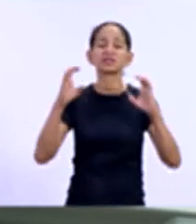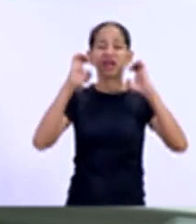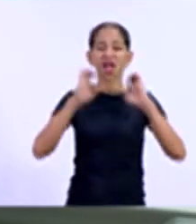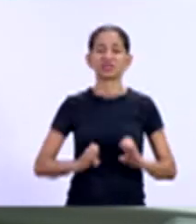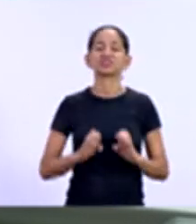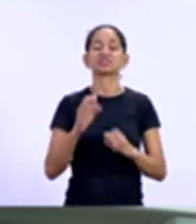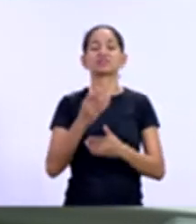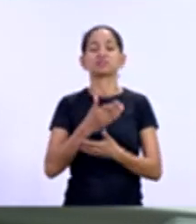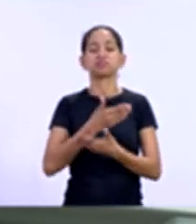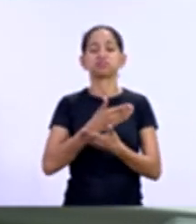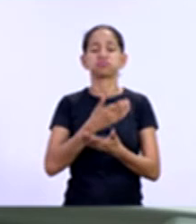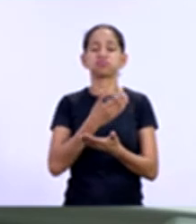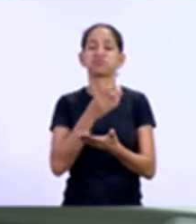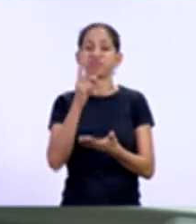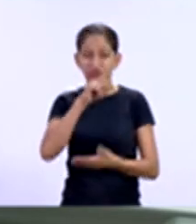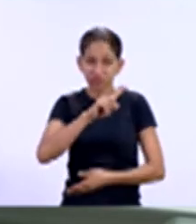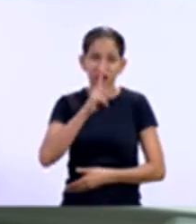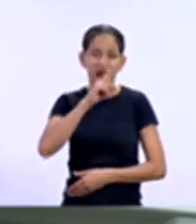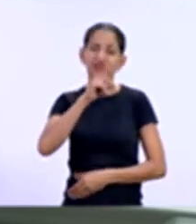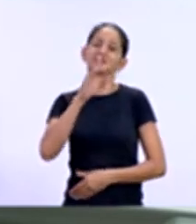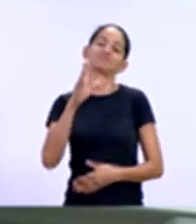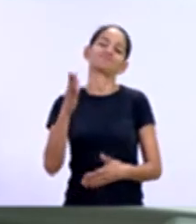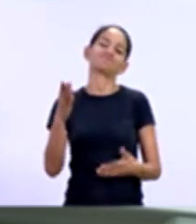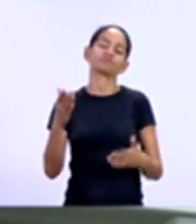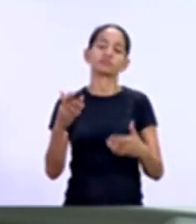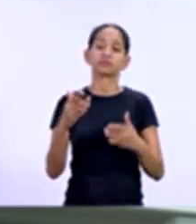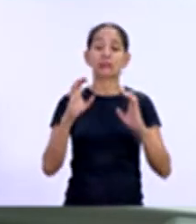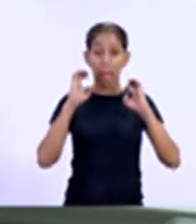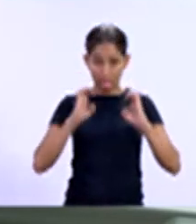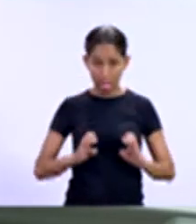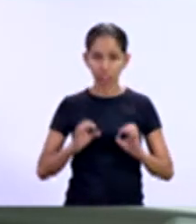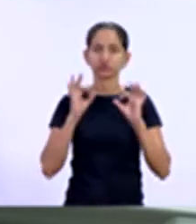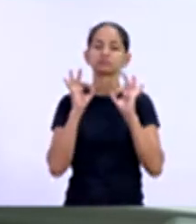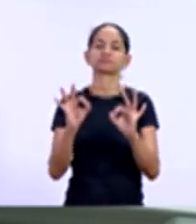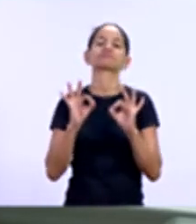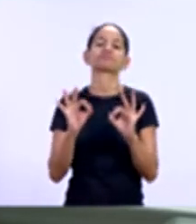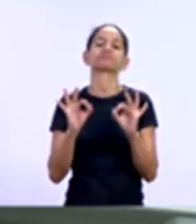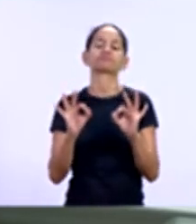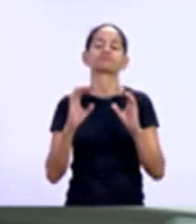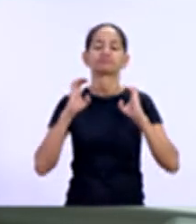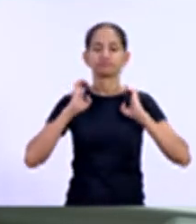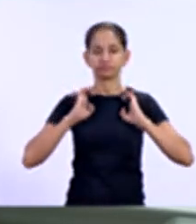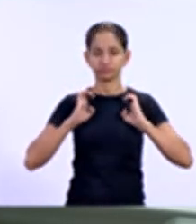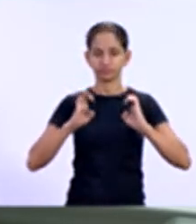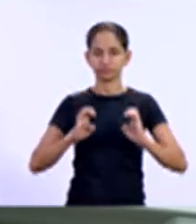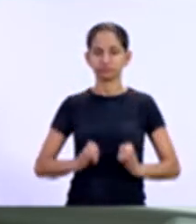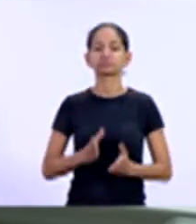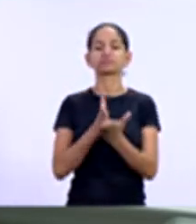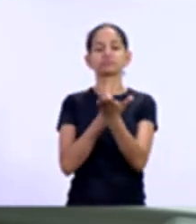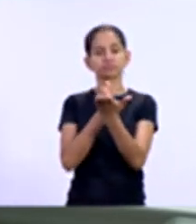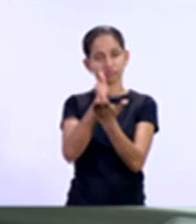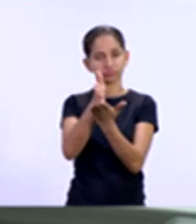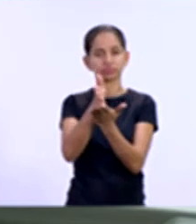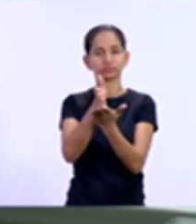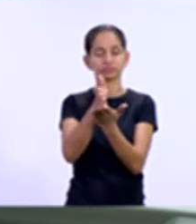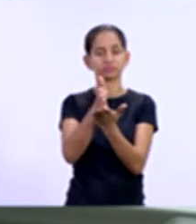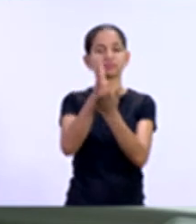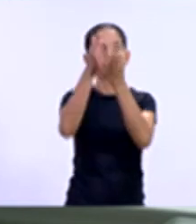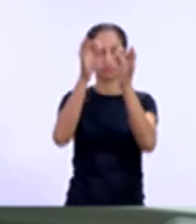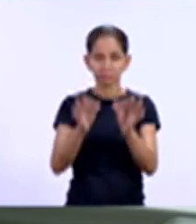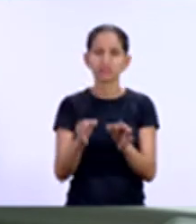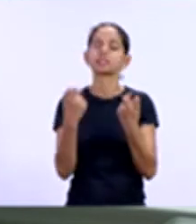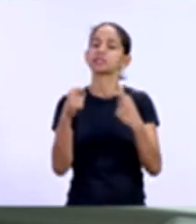um ser ético é um ser respeitoso. E por ser um ser respeitoso é que você deve